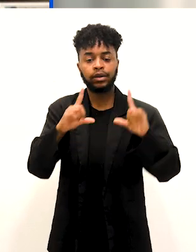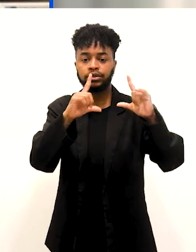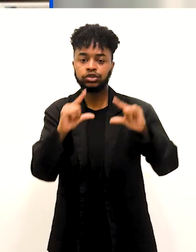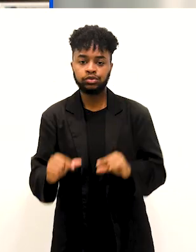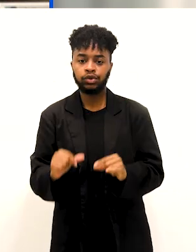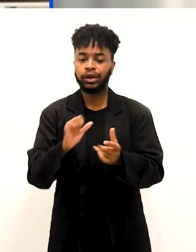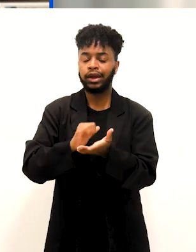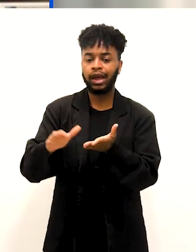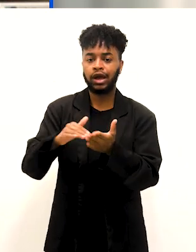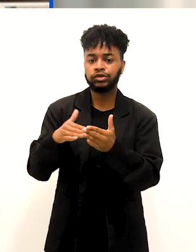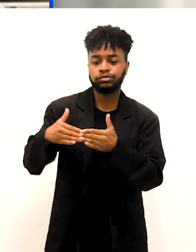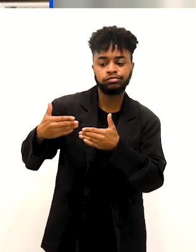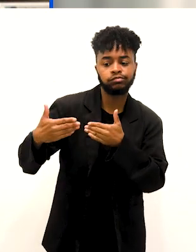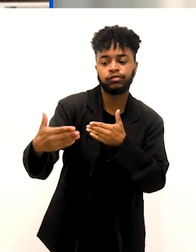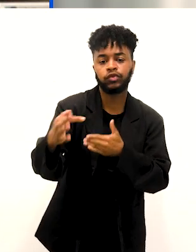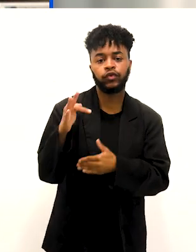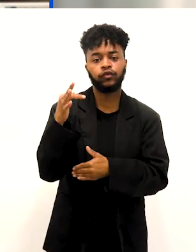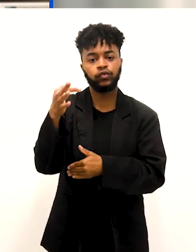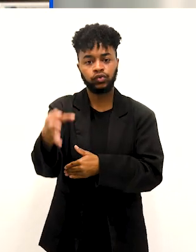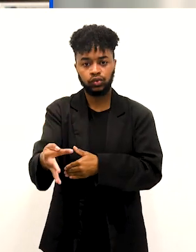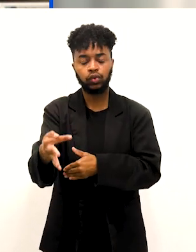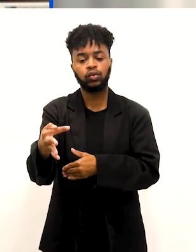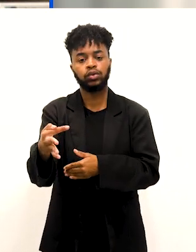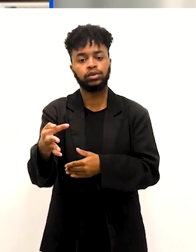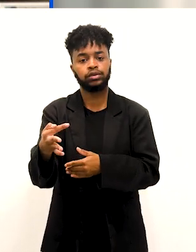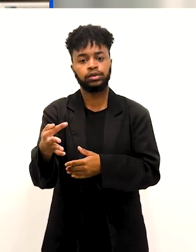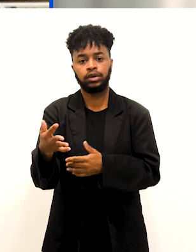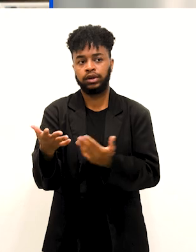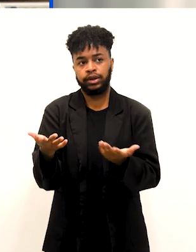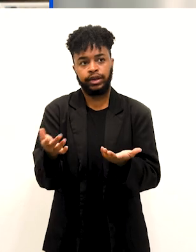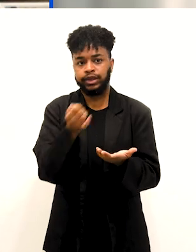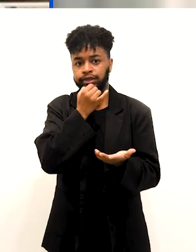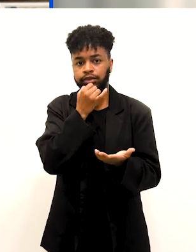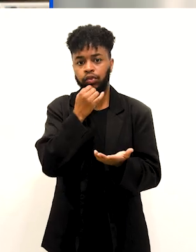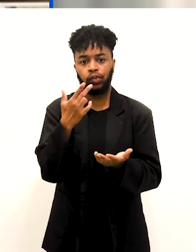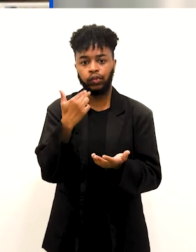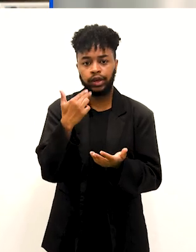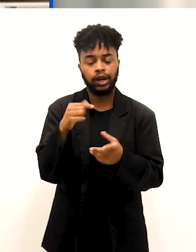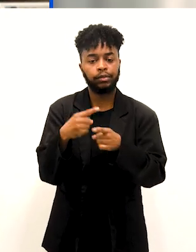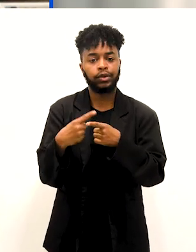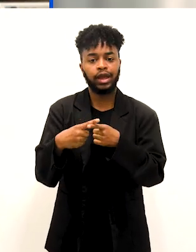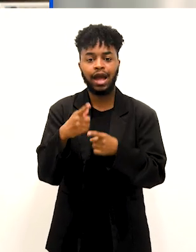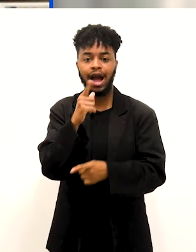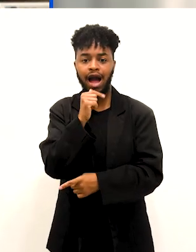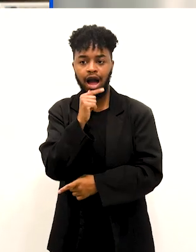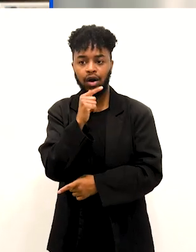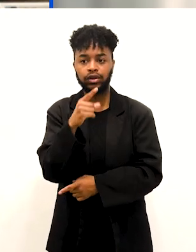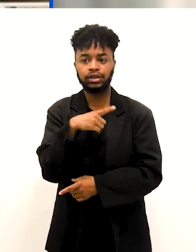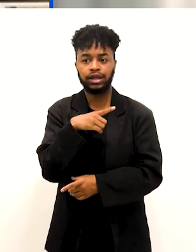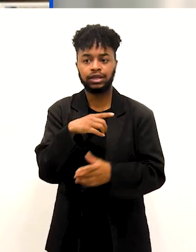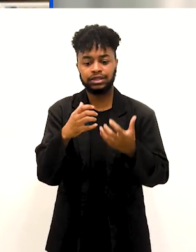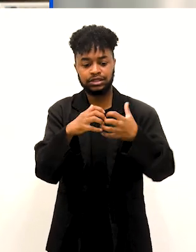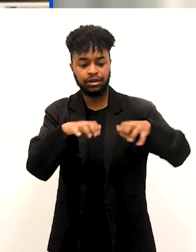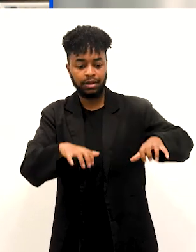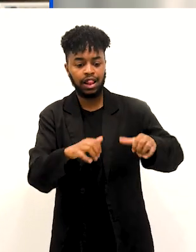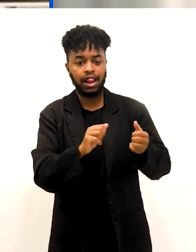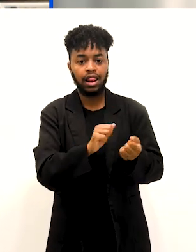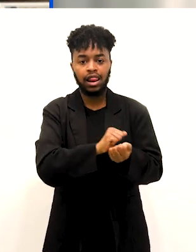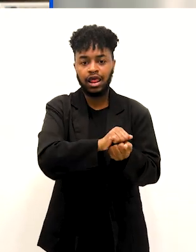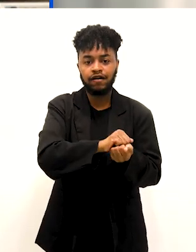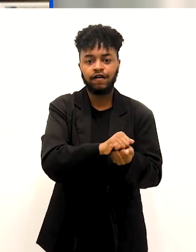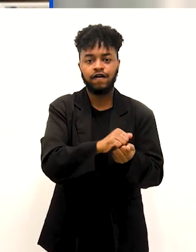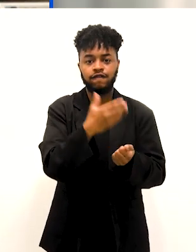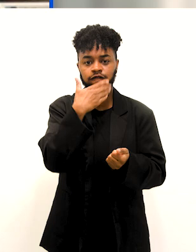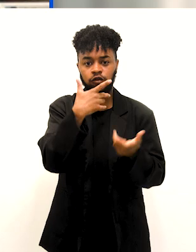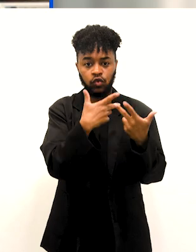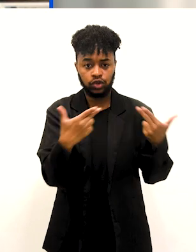custo em termos de consumo de A água, em longo termos de prazo. perda de nutrientes, né? Porque uma água que você separa ali, água de lavagem de frutas, você pode usar no